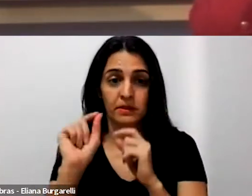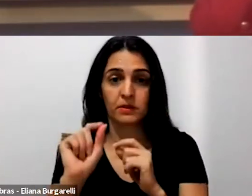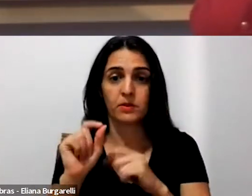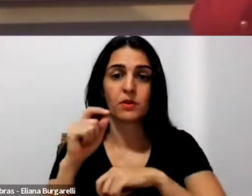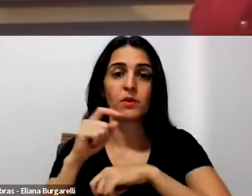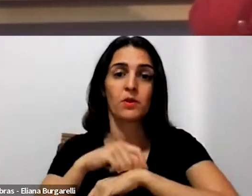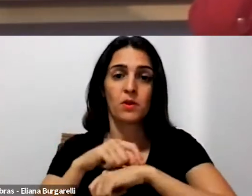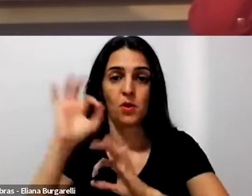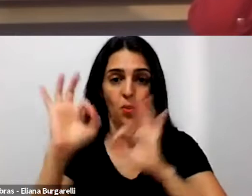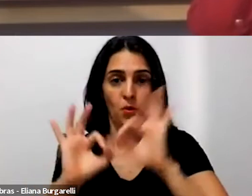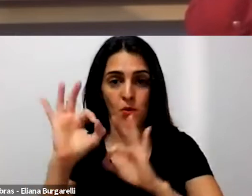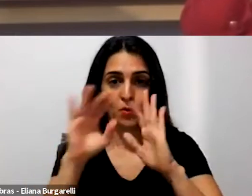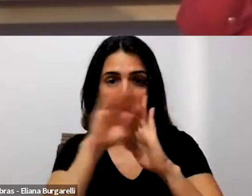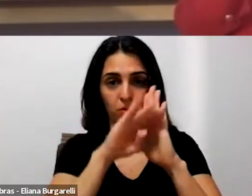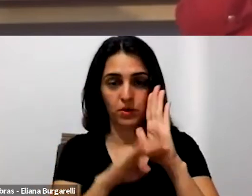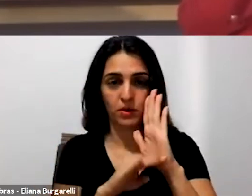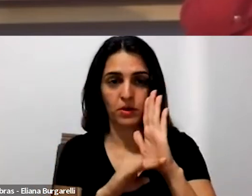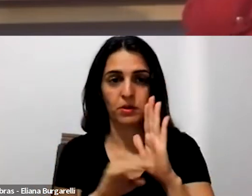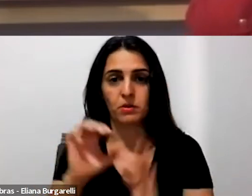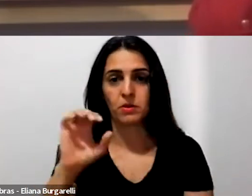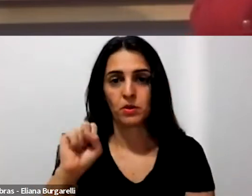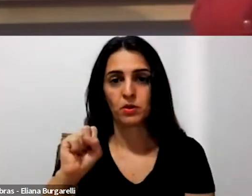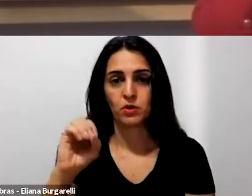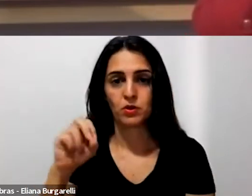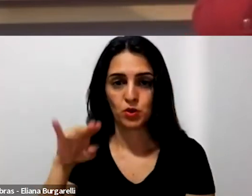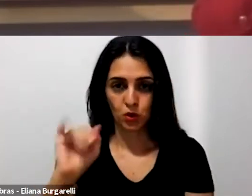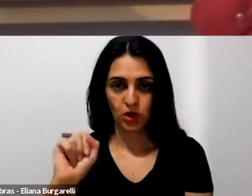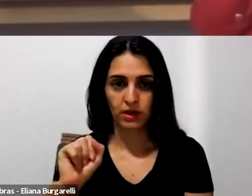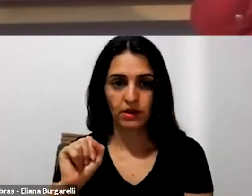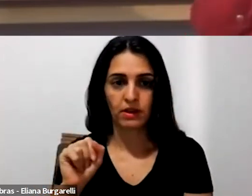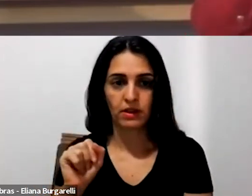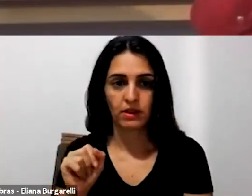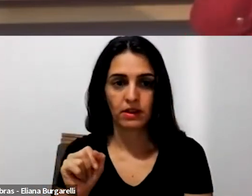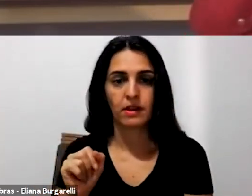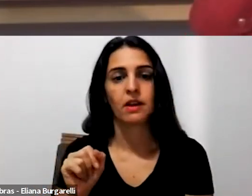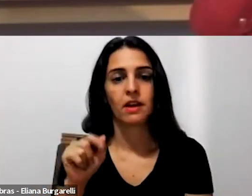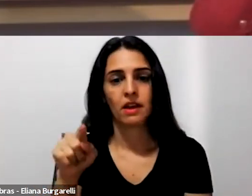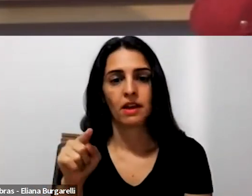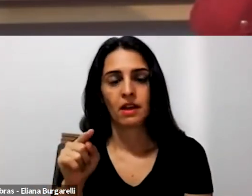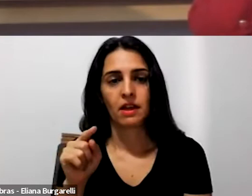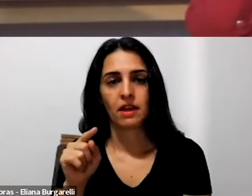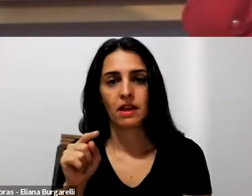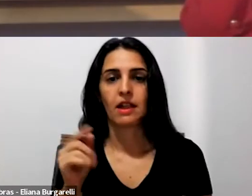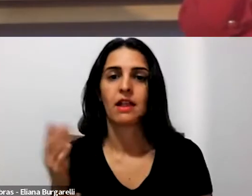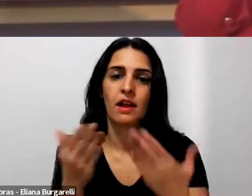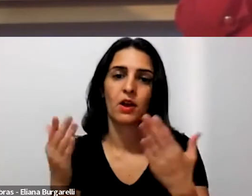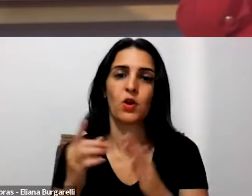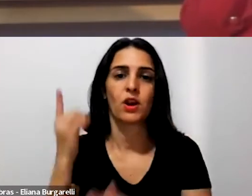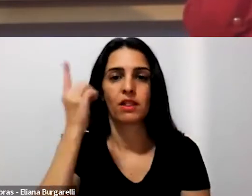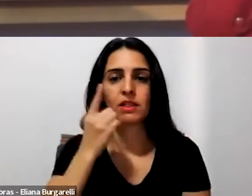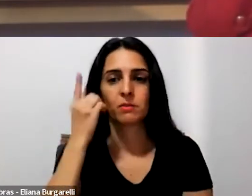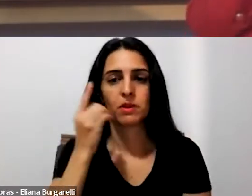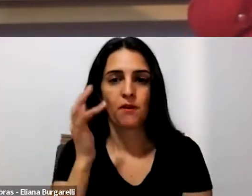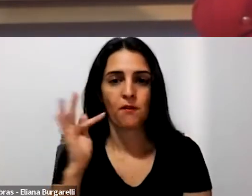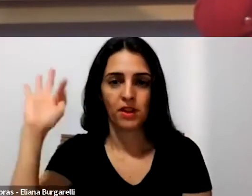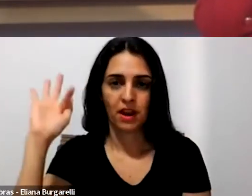nosso programa, porque a Sônia Guajajara, como vocês devem ter visto, ela virou pré-candidata a deputada federal